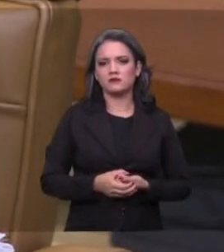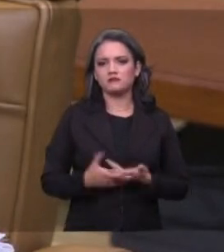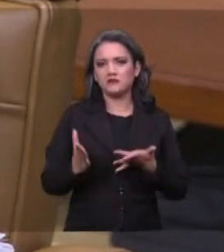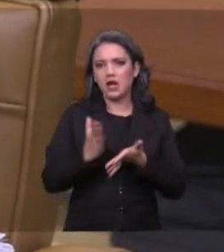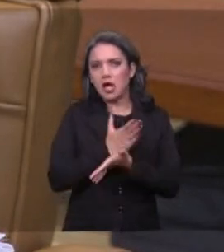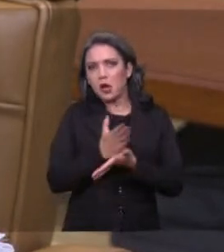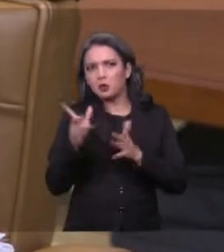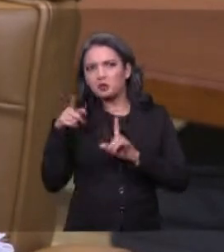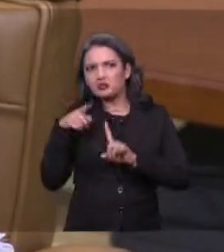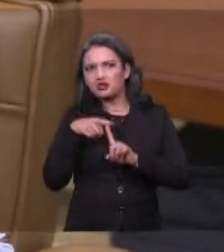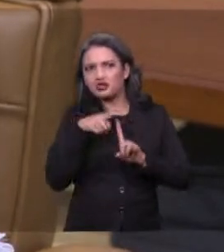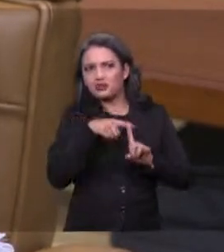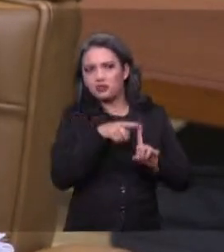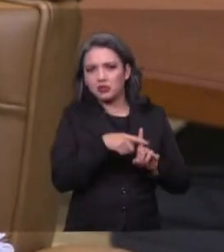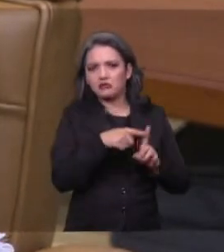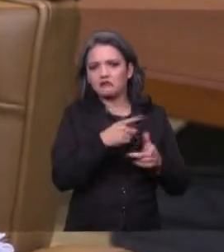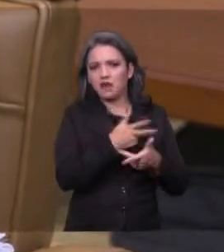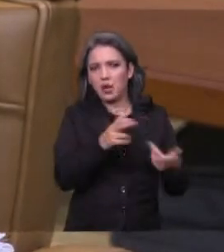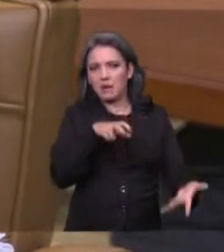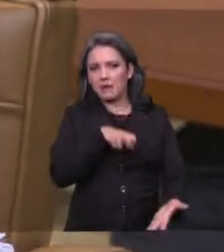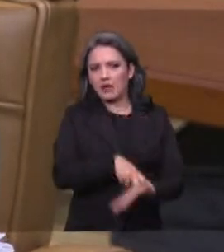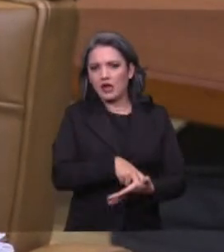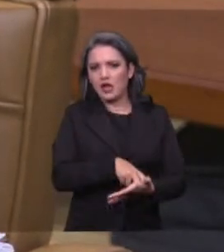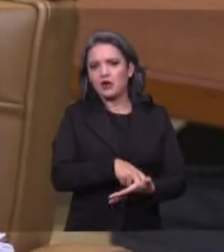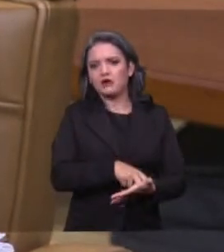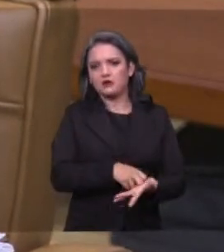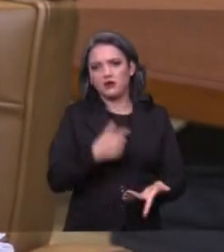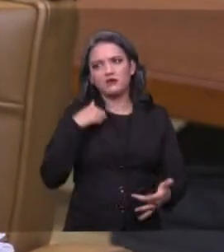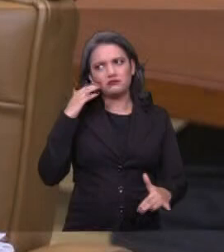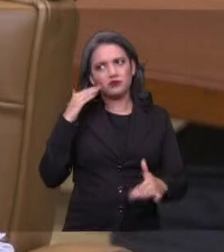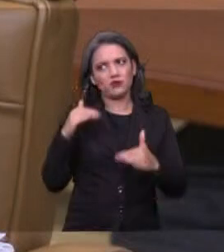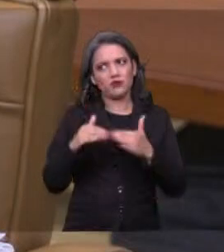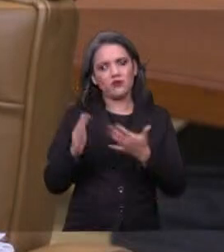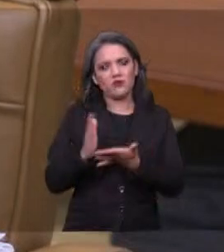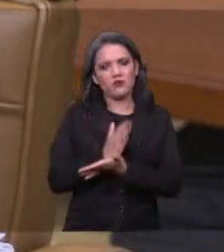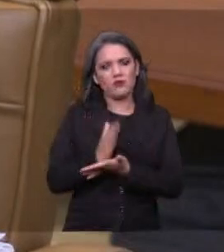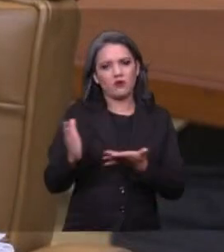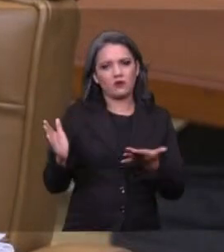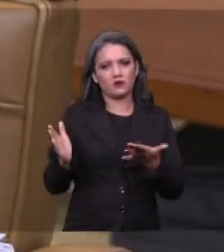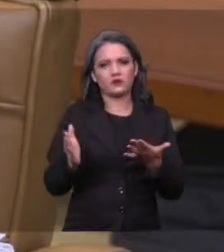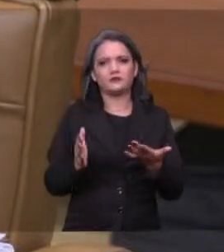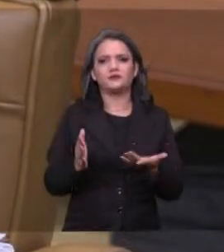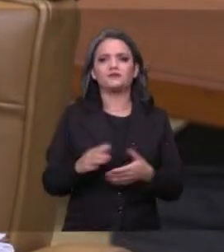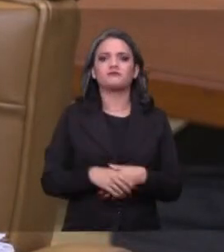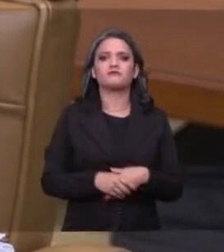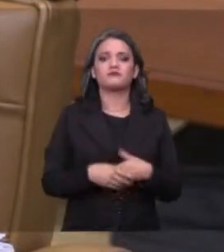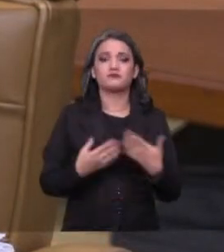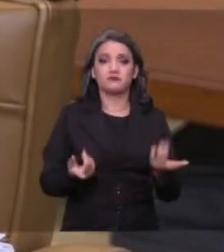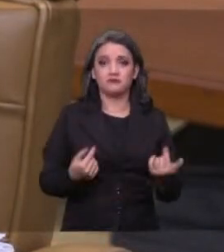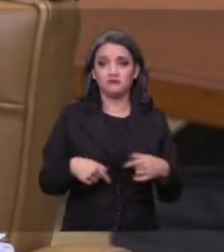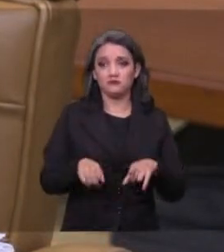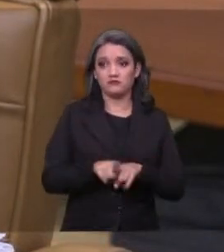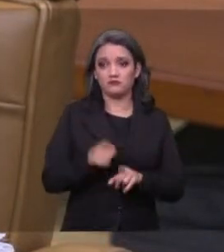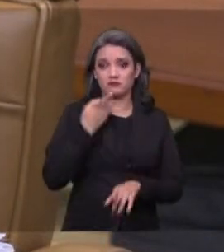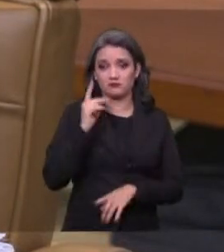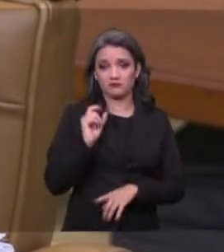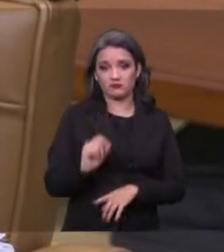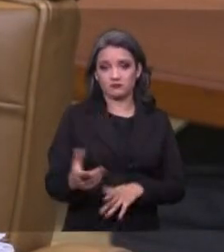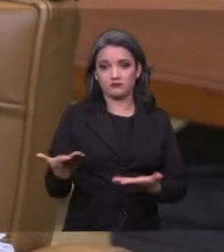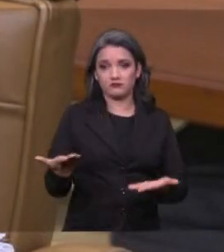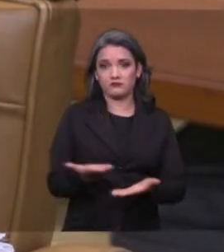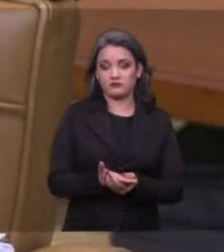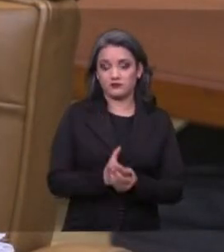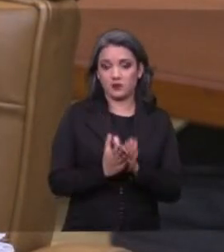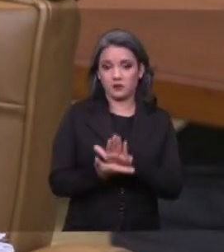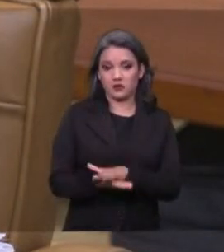infrações penais, e eu concordo com algumas. Então, obviamente, também entendo que não se aplica aos processos